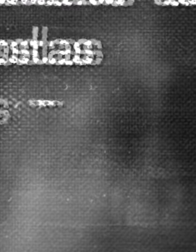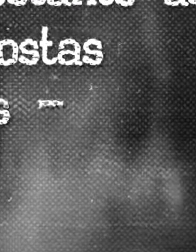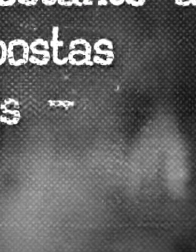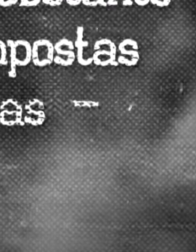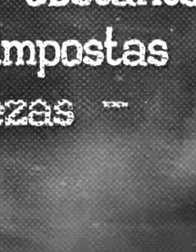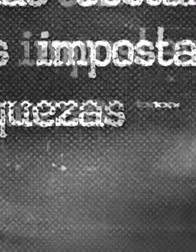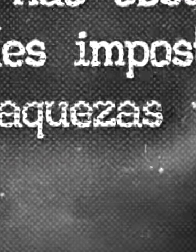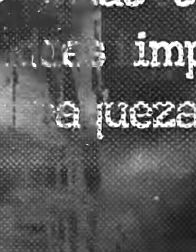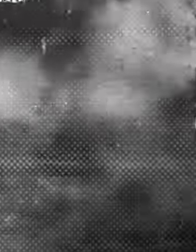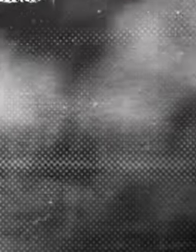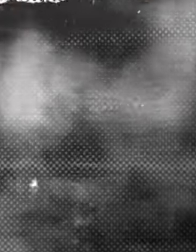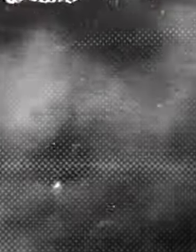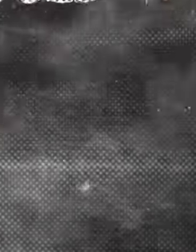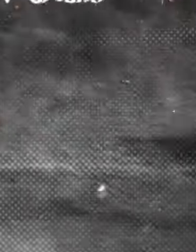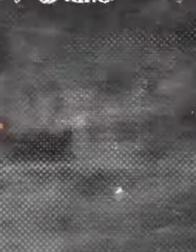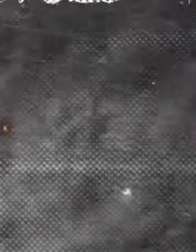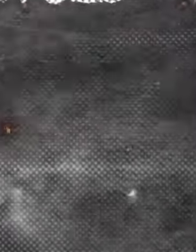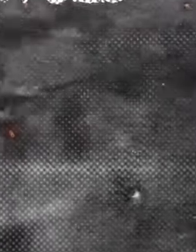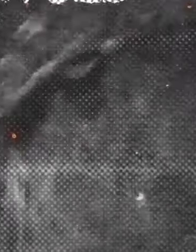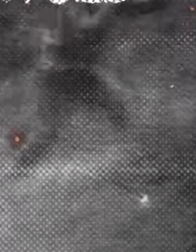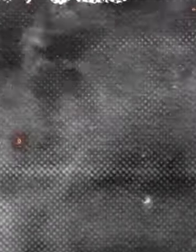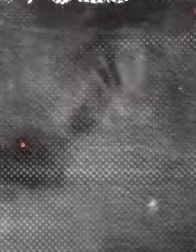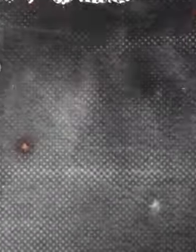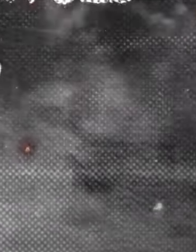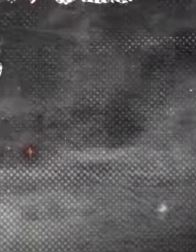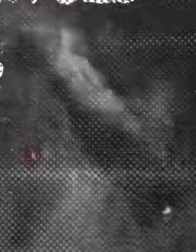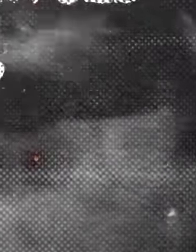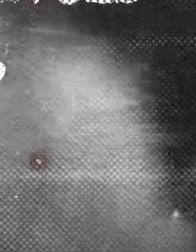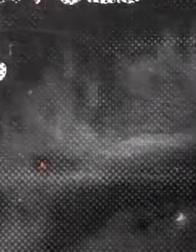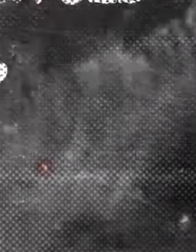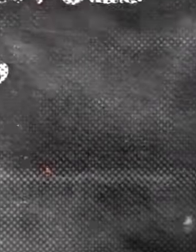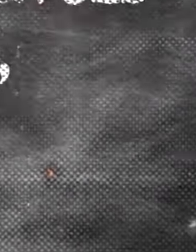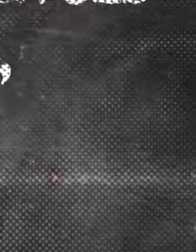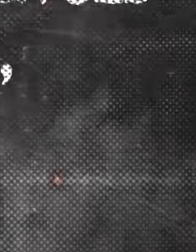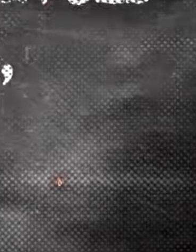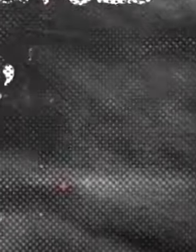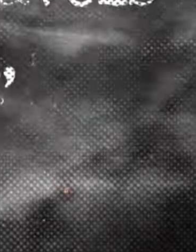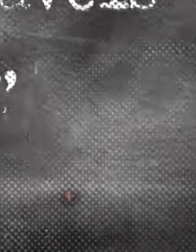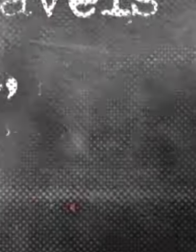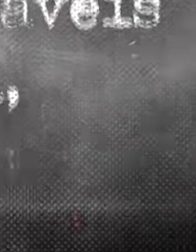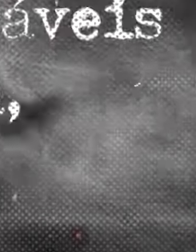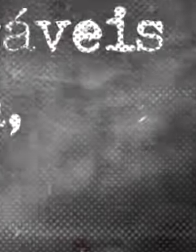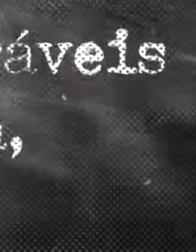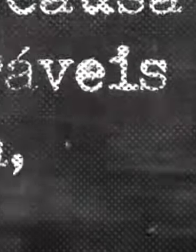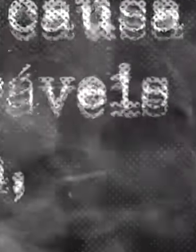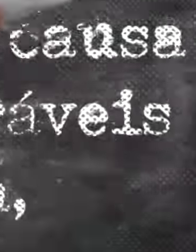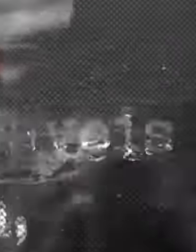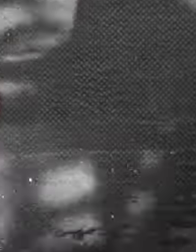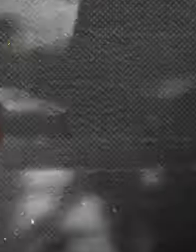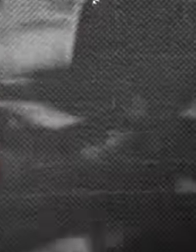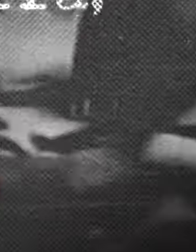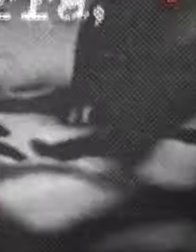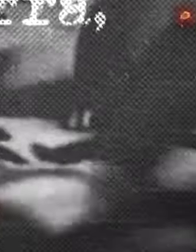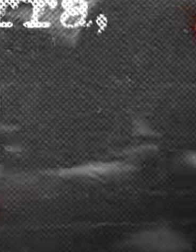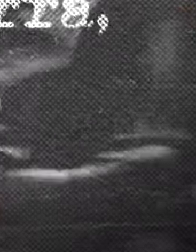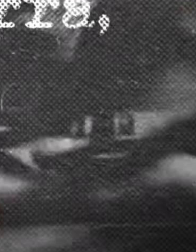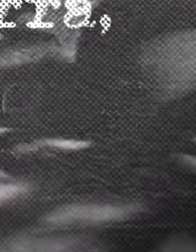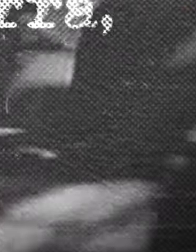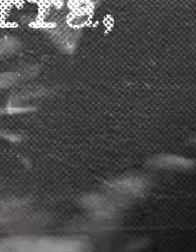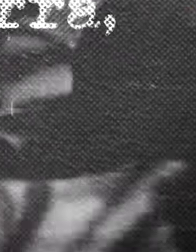minhas fraquezas, colocar-me a serviço da causa popular, seja nos memoráveis movimentos de